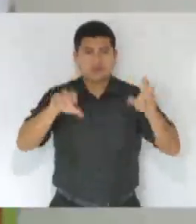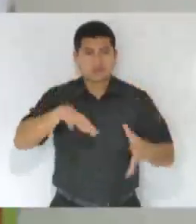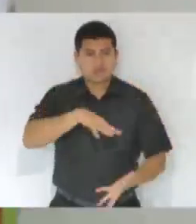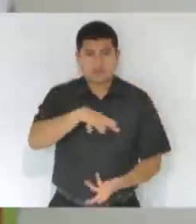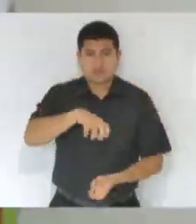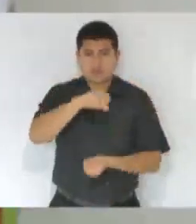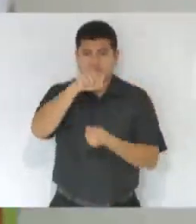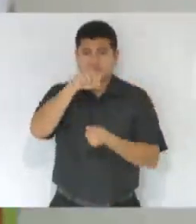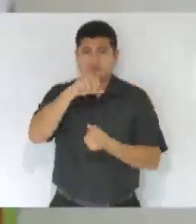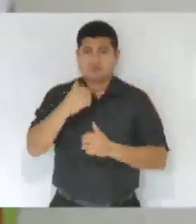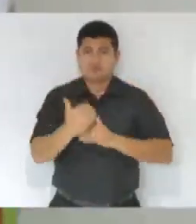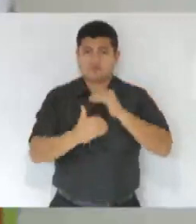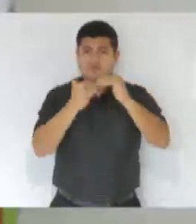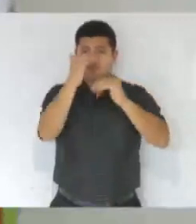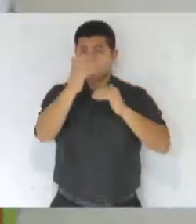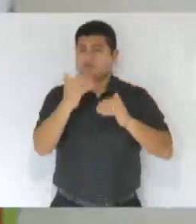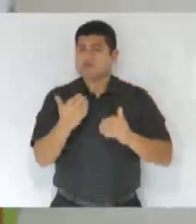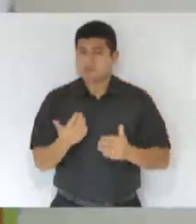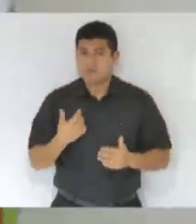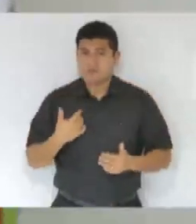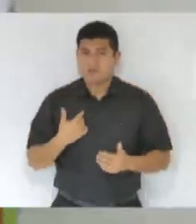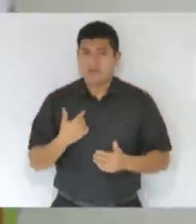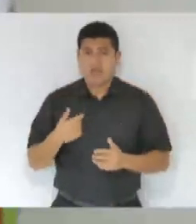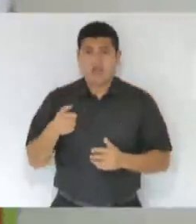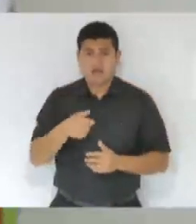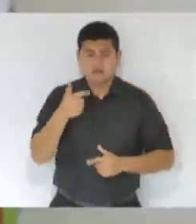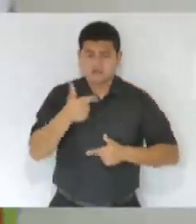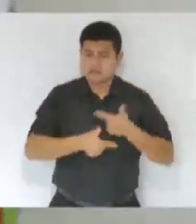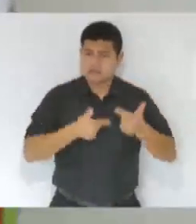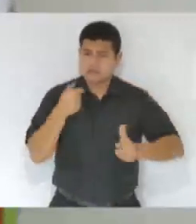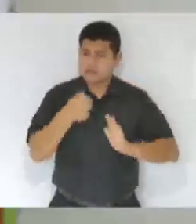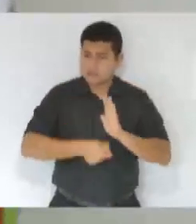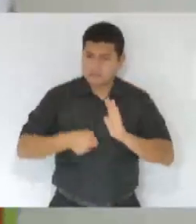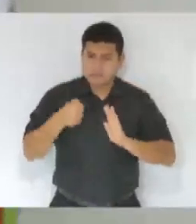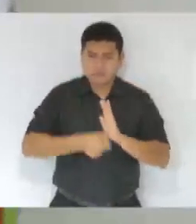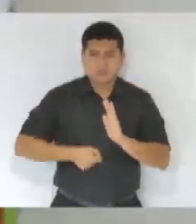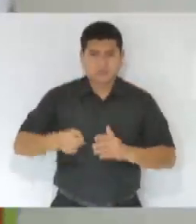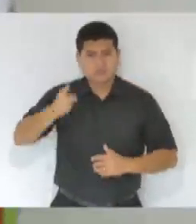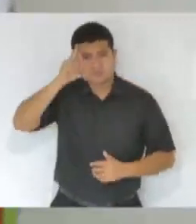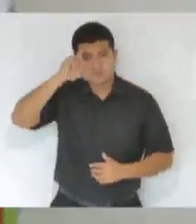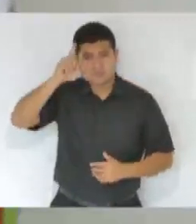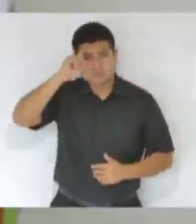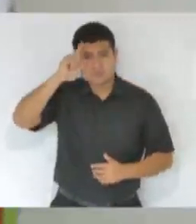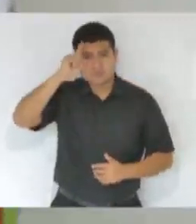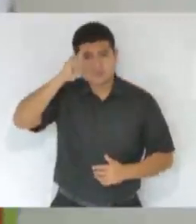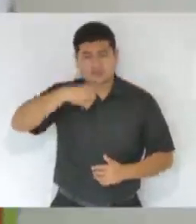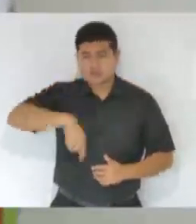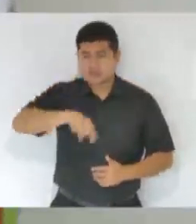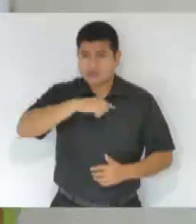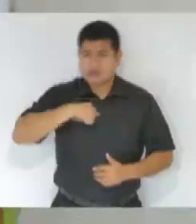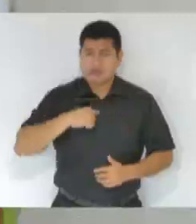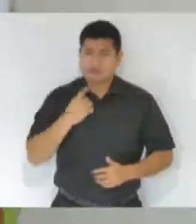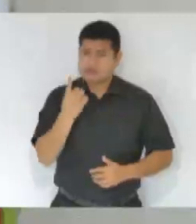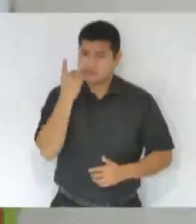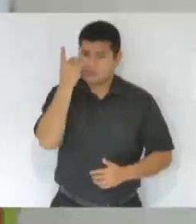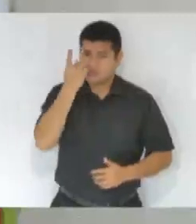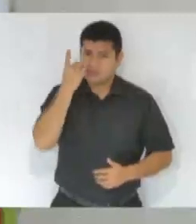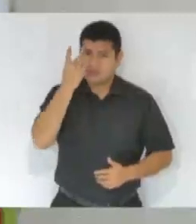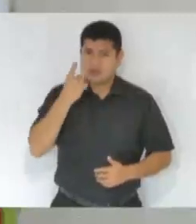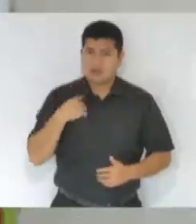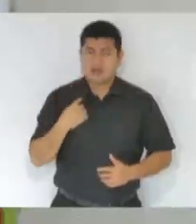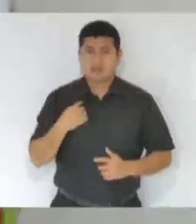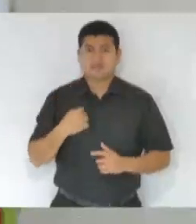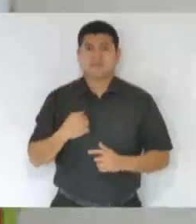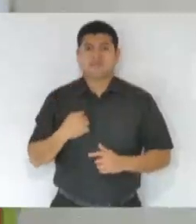trabalha voluntariamente pelo desenvolvimento. Todos os dias, nós, deputados,